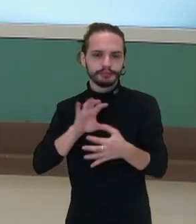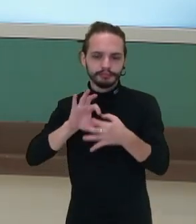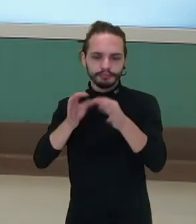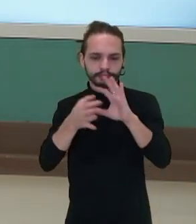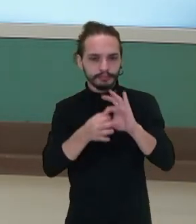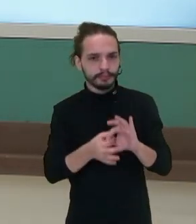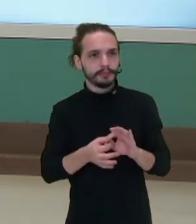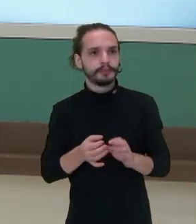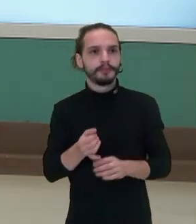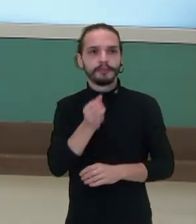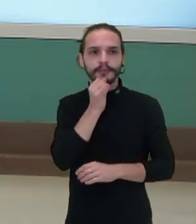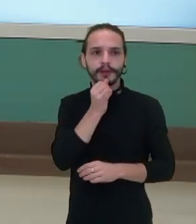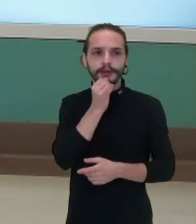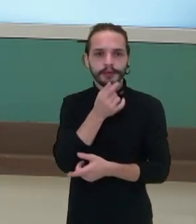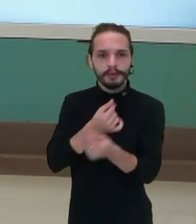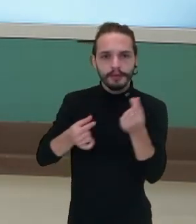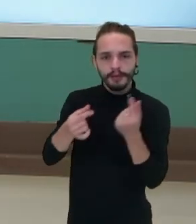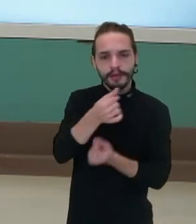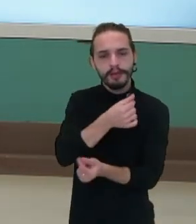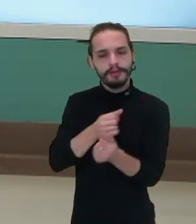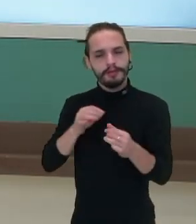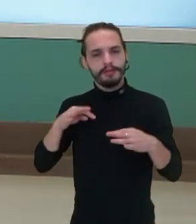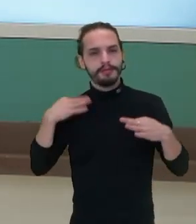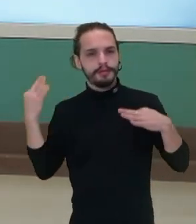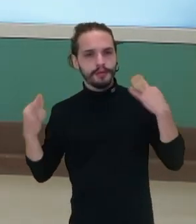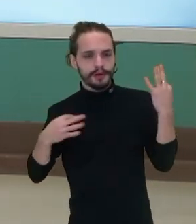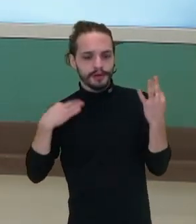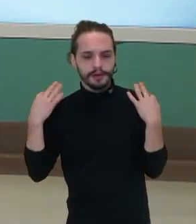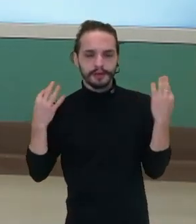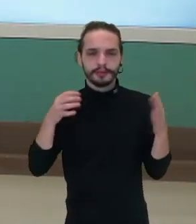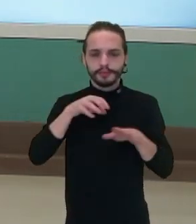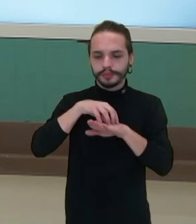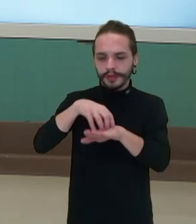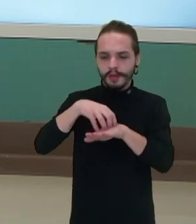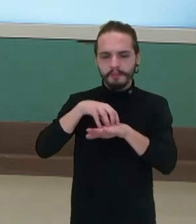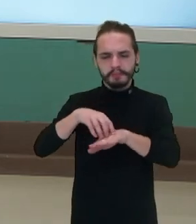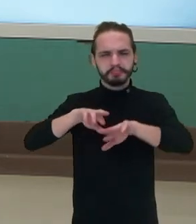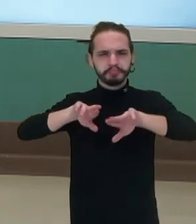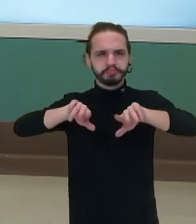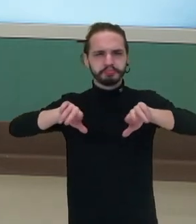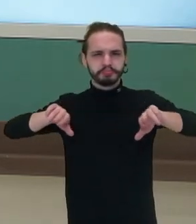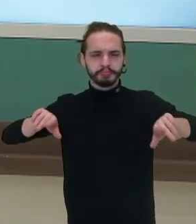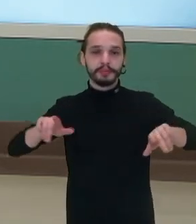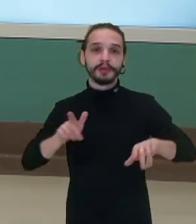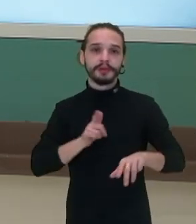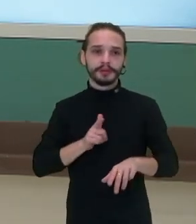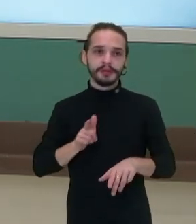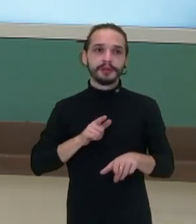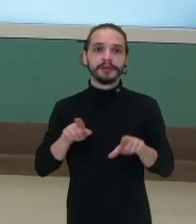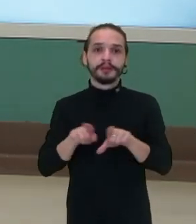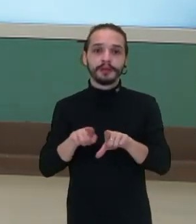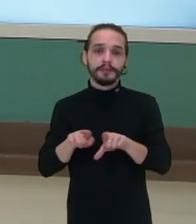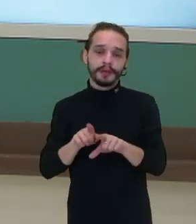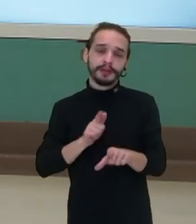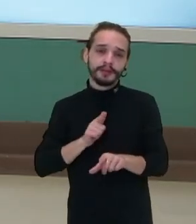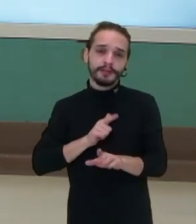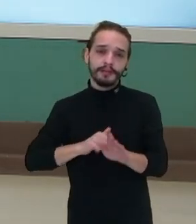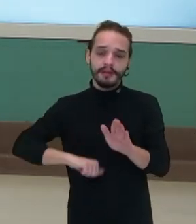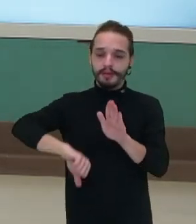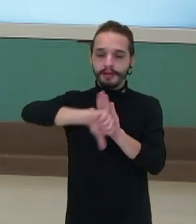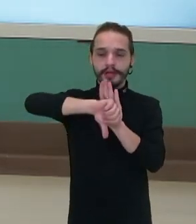ao turismo, finanças, transportes, né, além de outros. Então, tem, inclusive até mesmo os fluxos ilegais, né, como